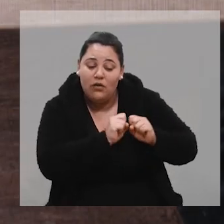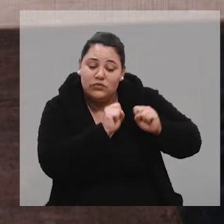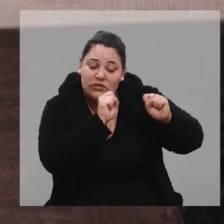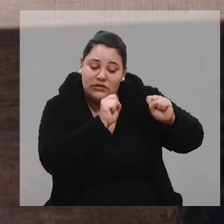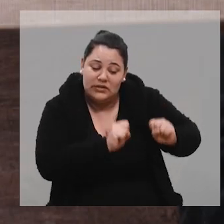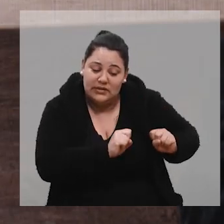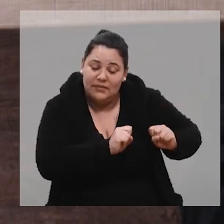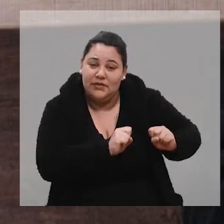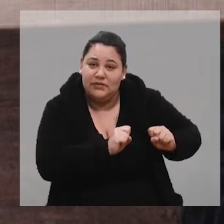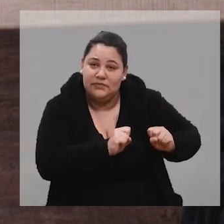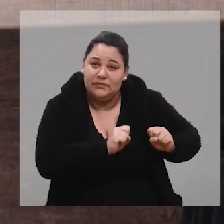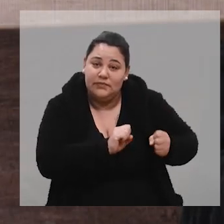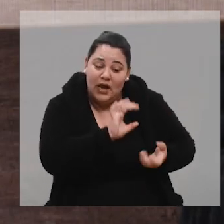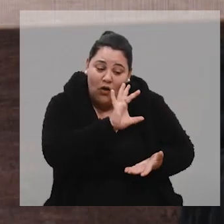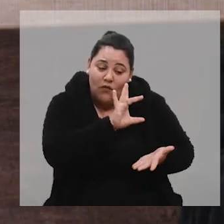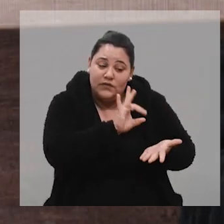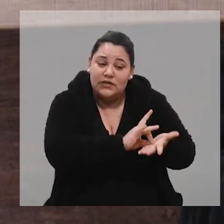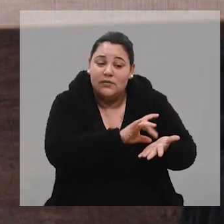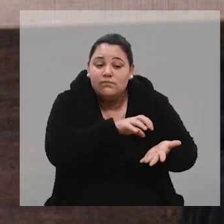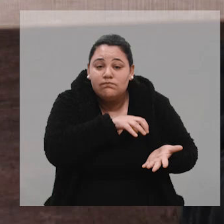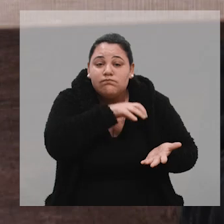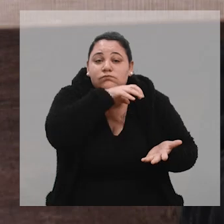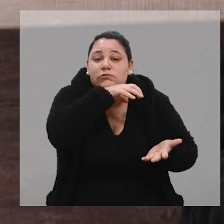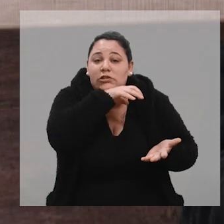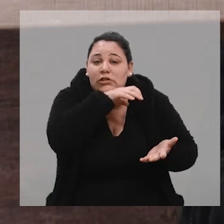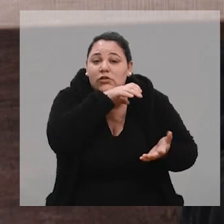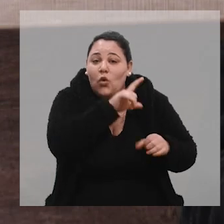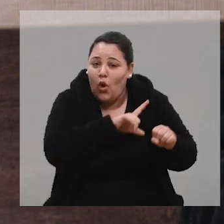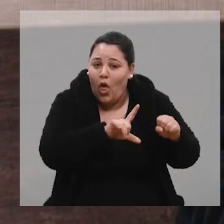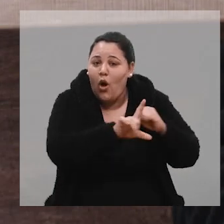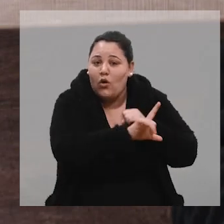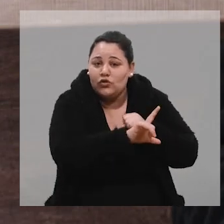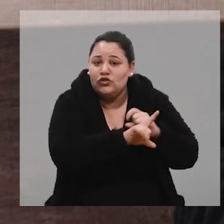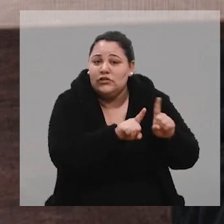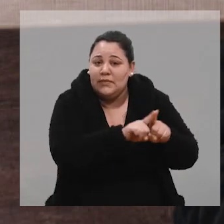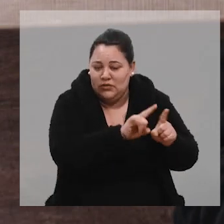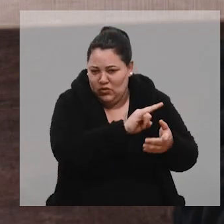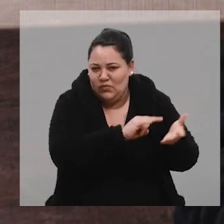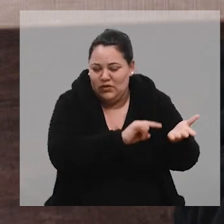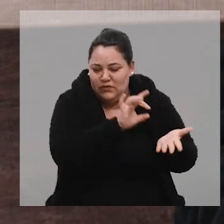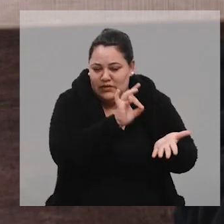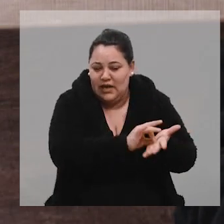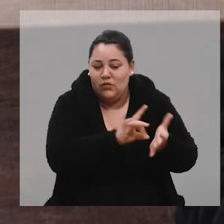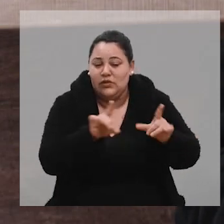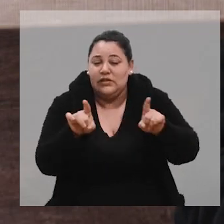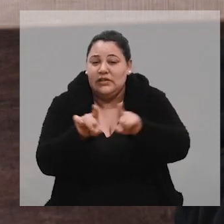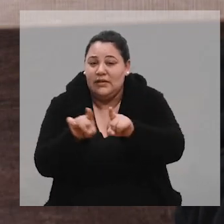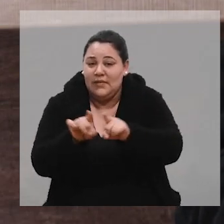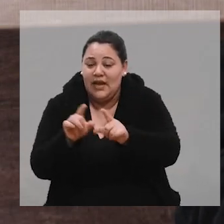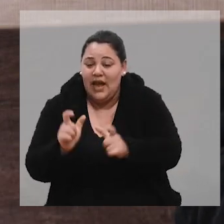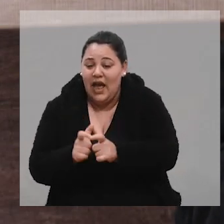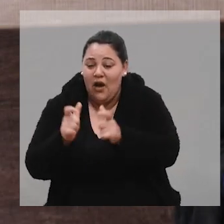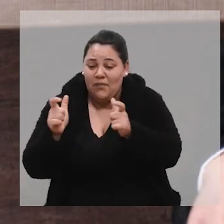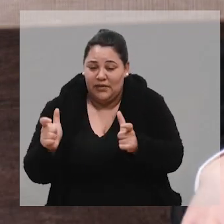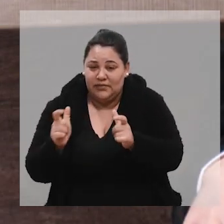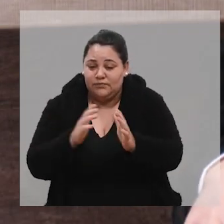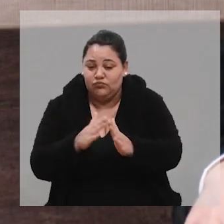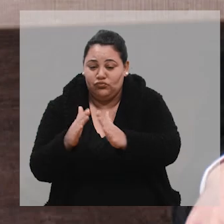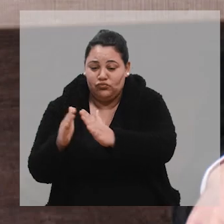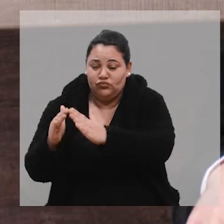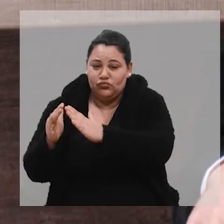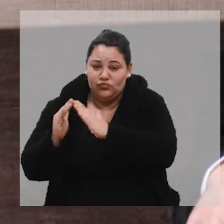o sistema da regularização fundiária e também de ampliações de